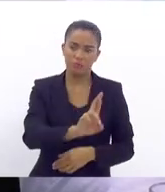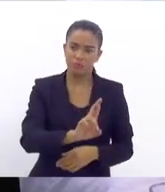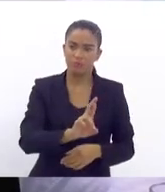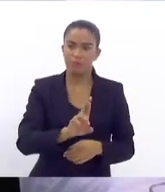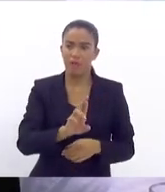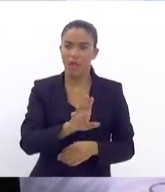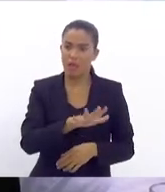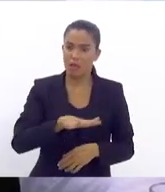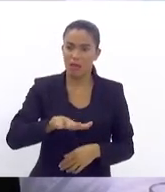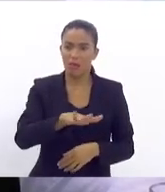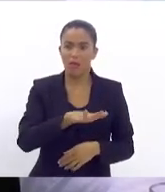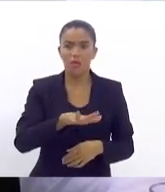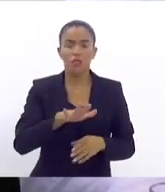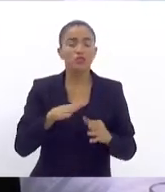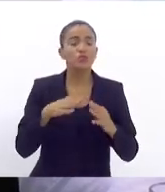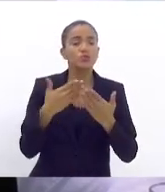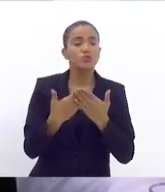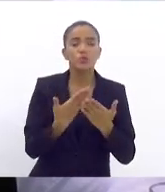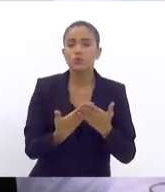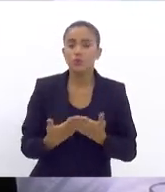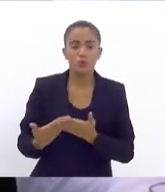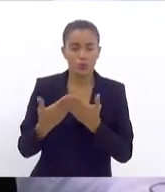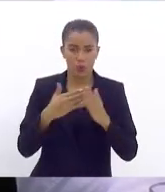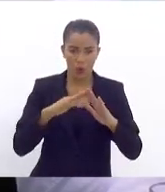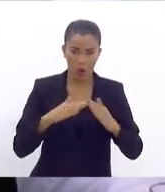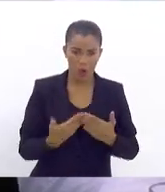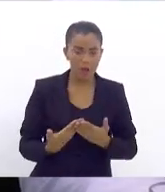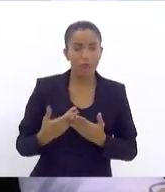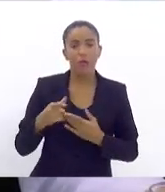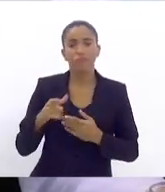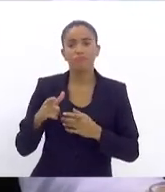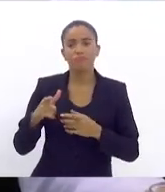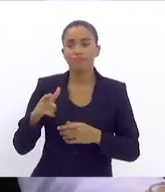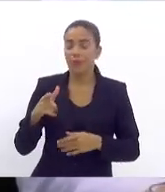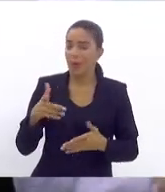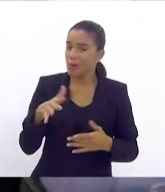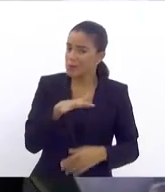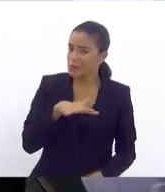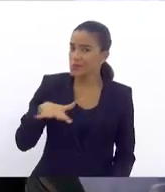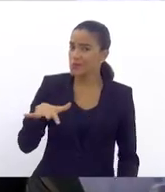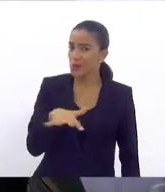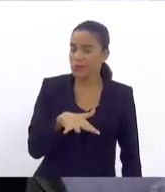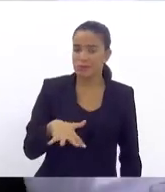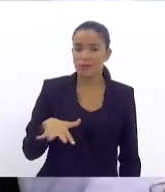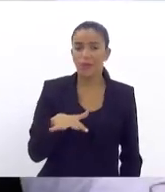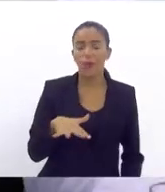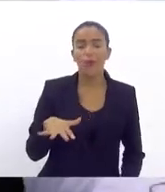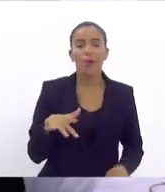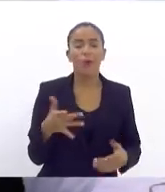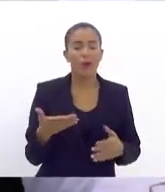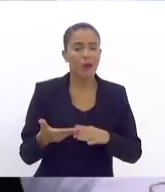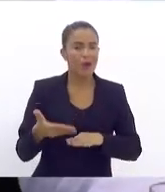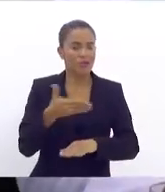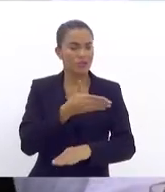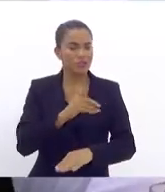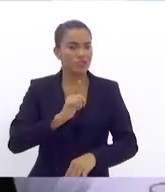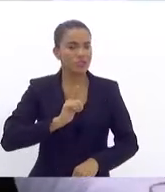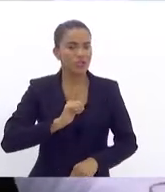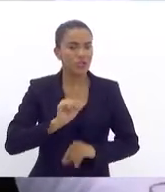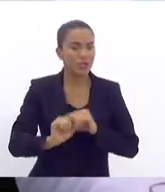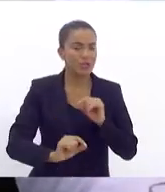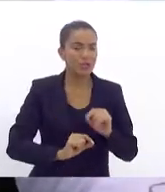utilizarem o conjunto dos espaços físicos das escolas. A gente vivenciou aqui no estado do Rio de Janeiro uma situação onde a gente tinha